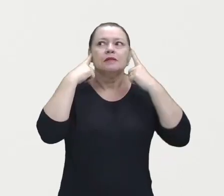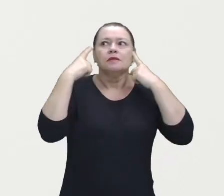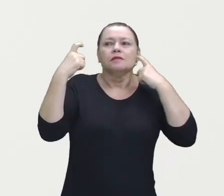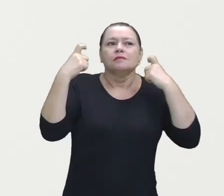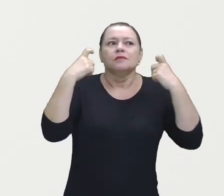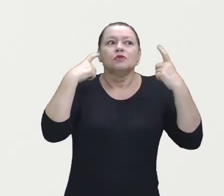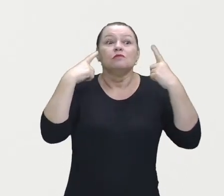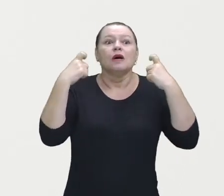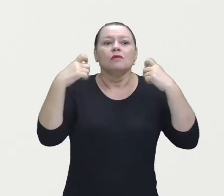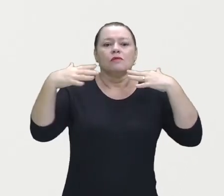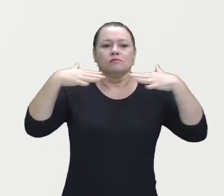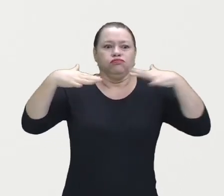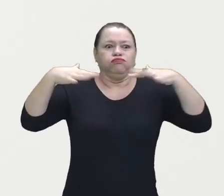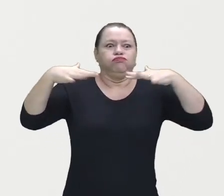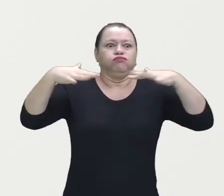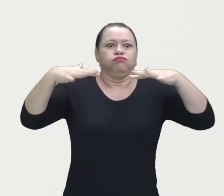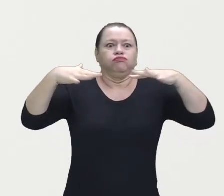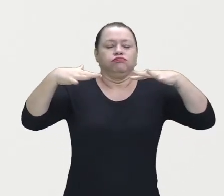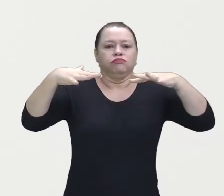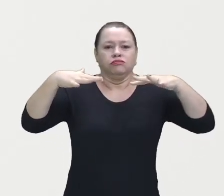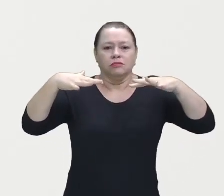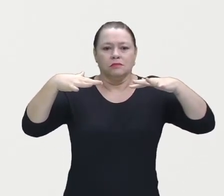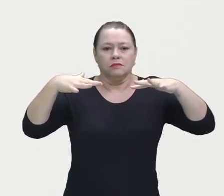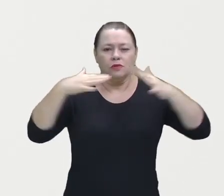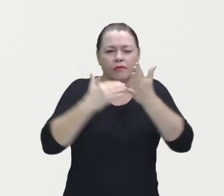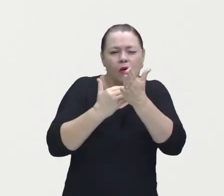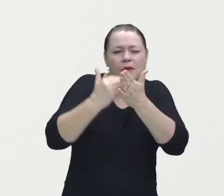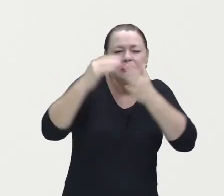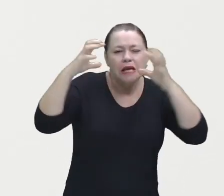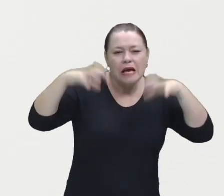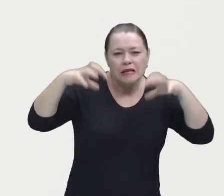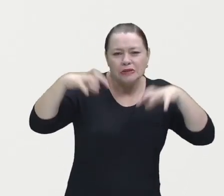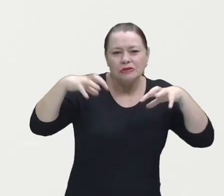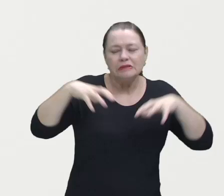do trovão.